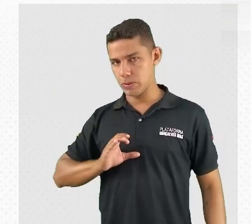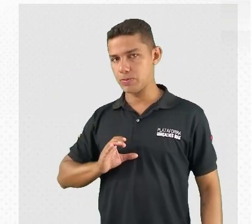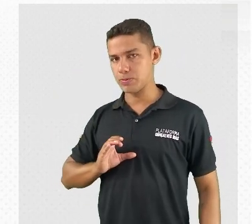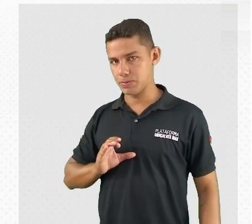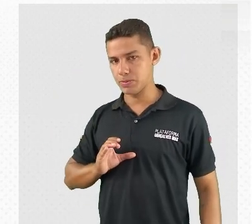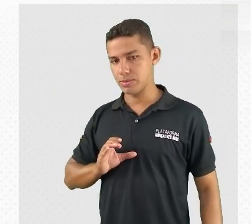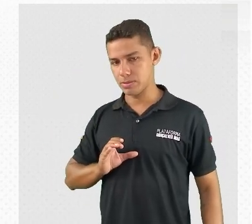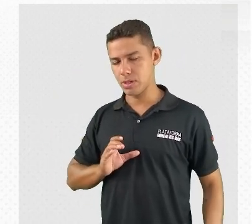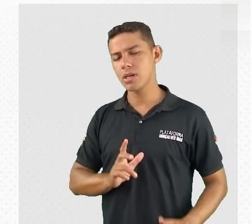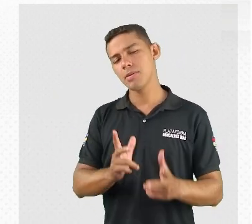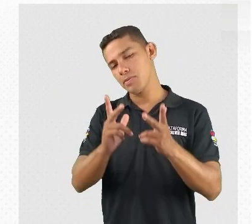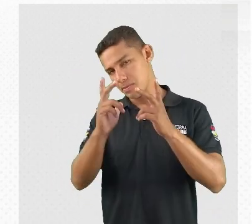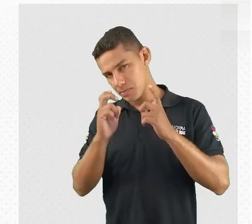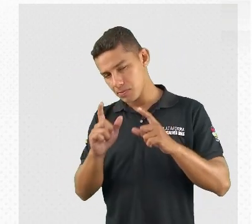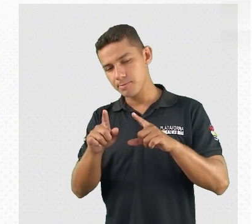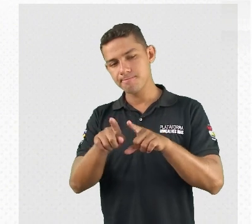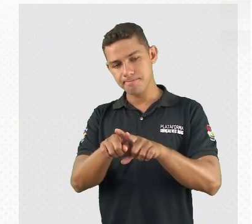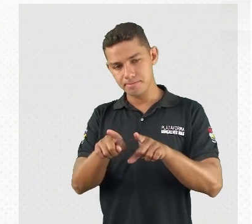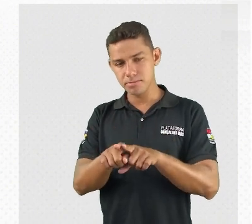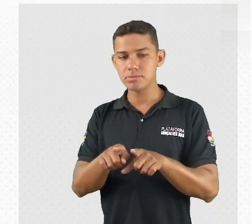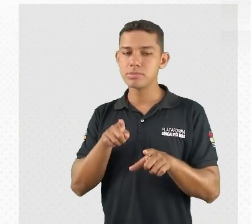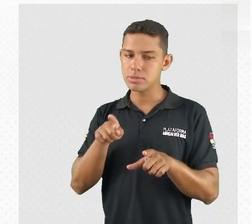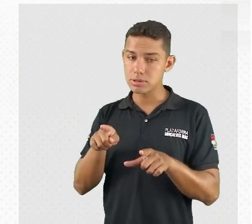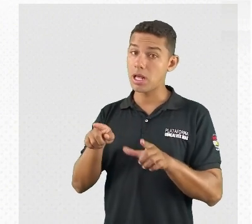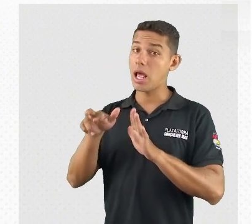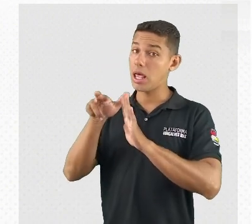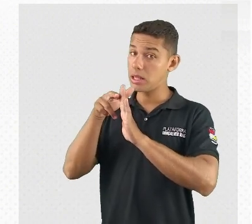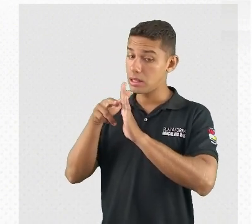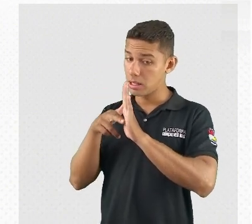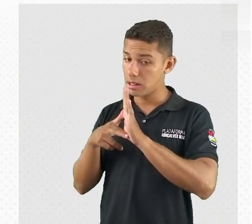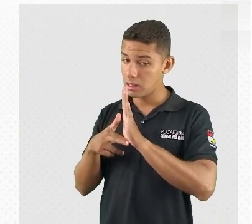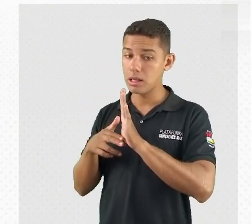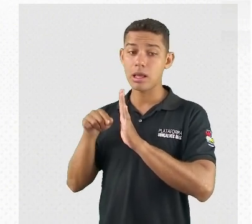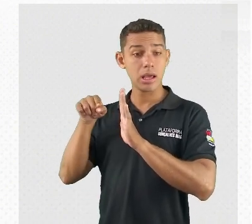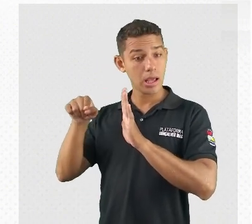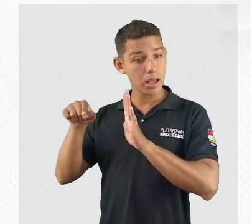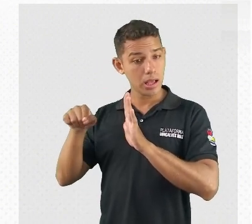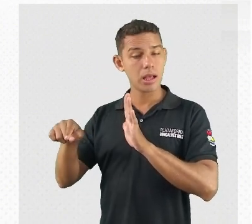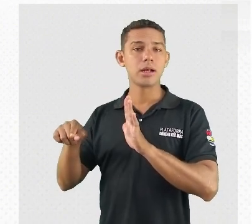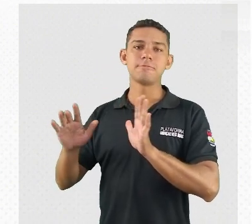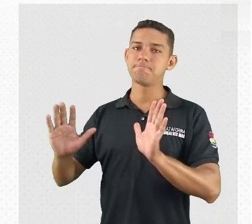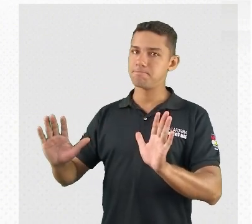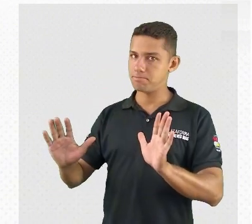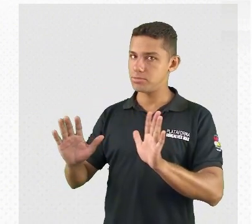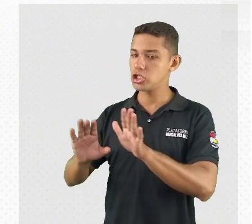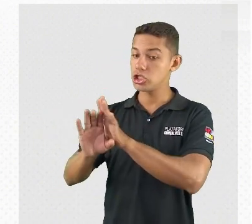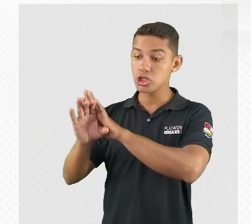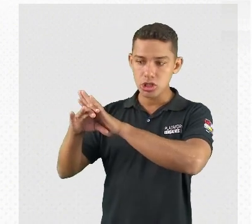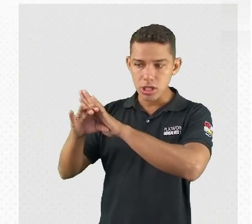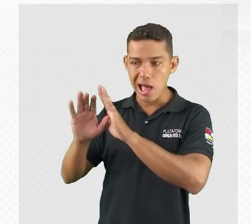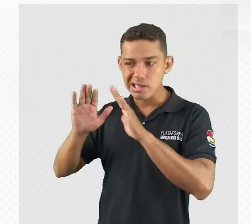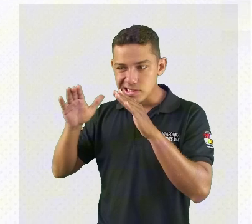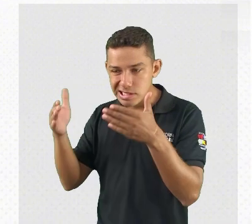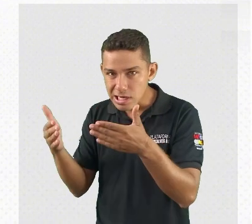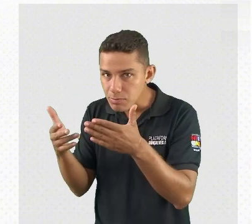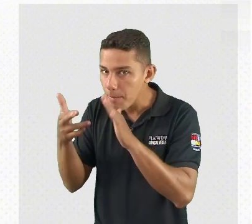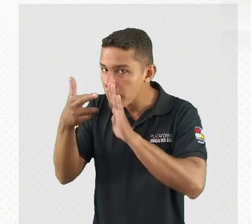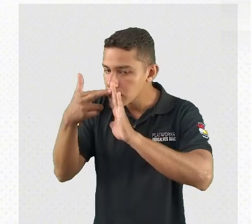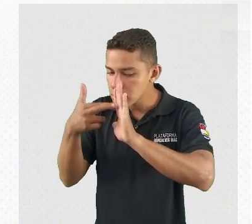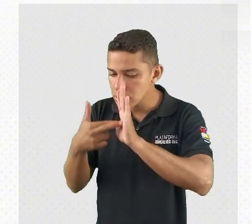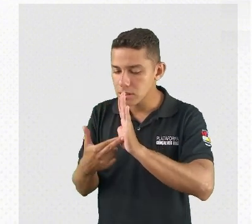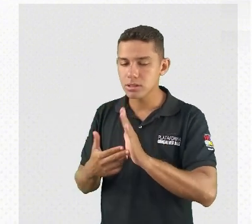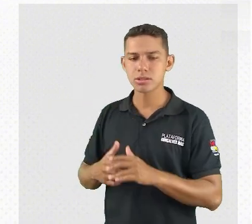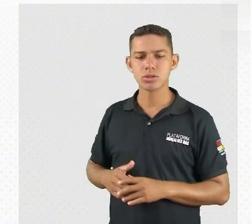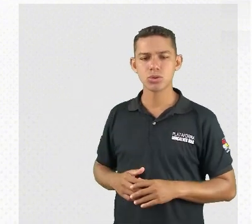E a gente percebe também que ainda é muito restrito esse conceito de cidadania. E quando ele fala que